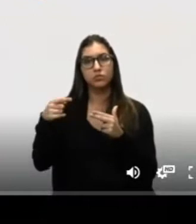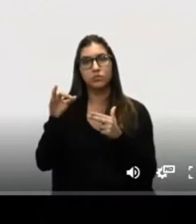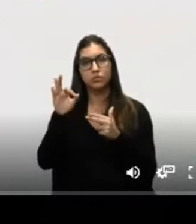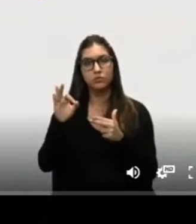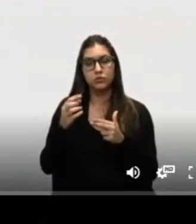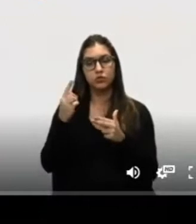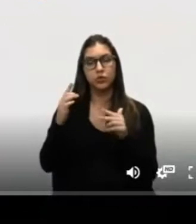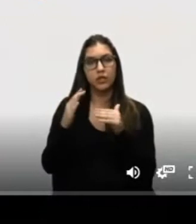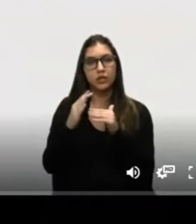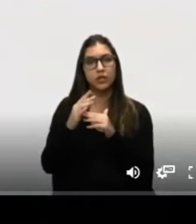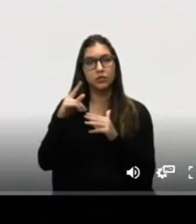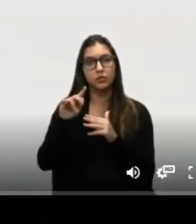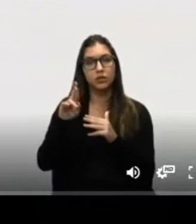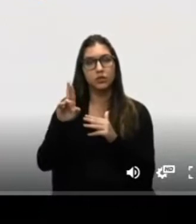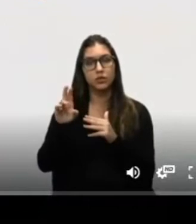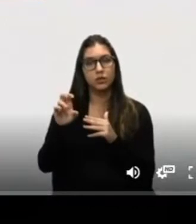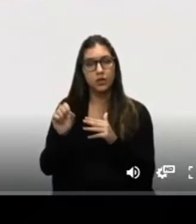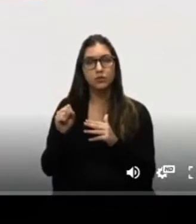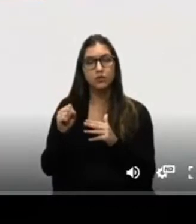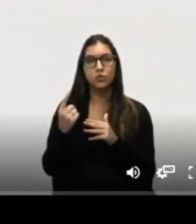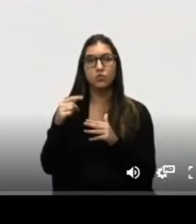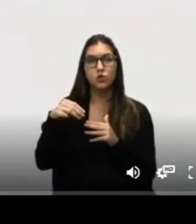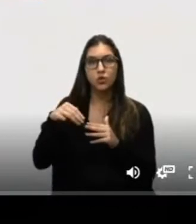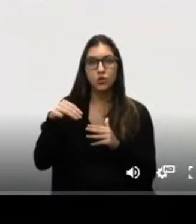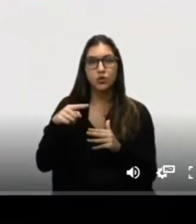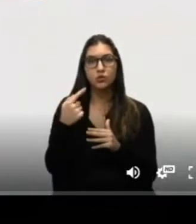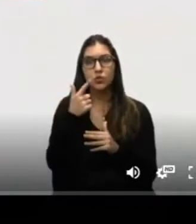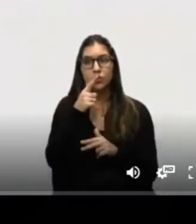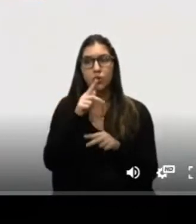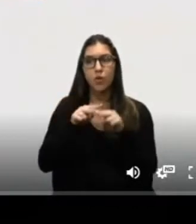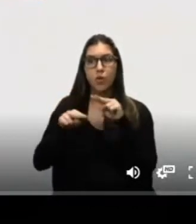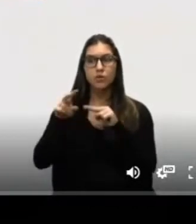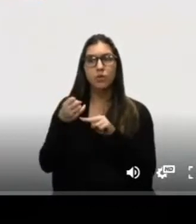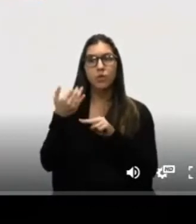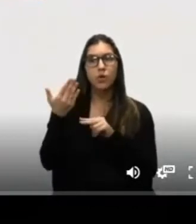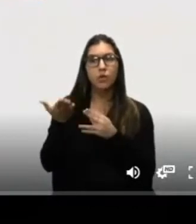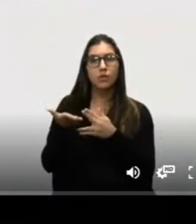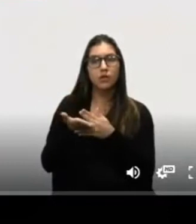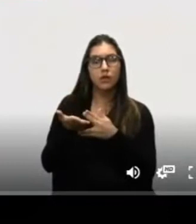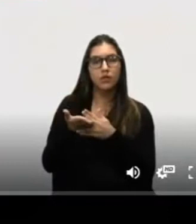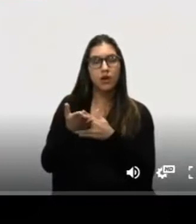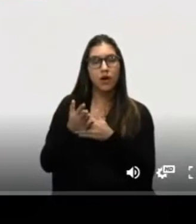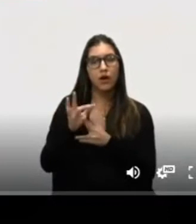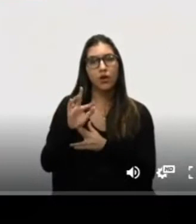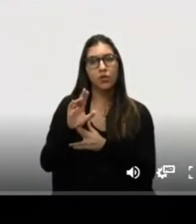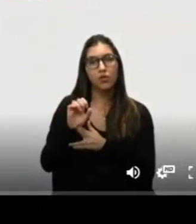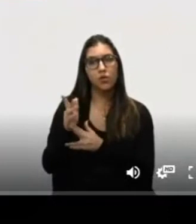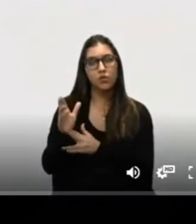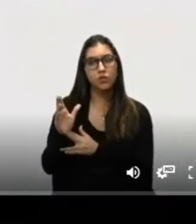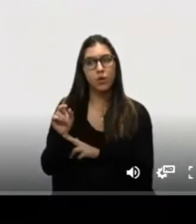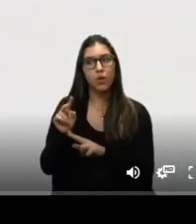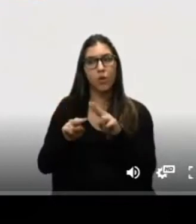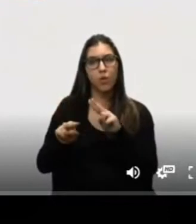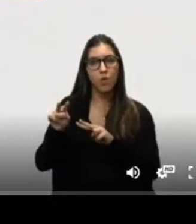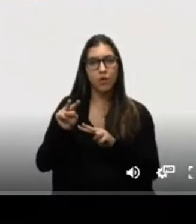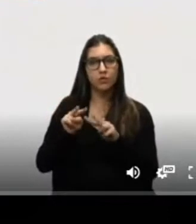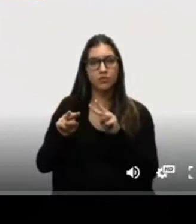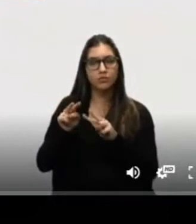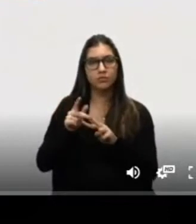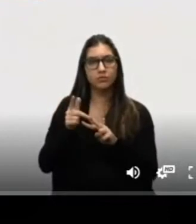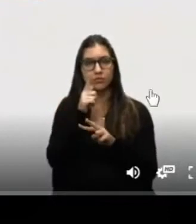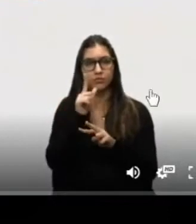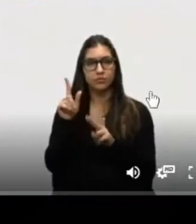graus Celsius por minuto, para que a gente consiga então observar qual que é o intervalo de fusão observado para